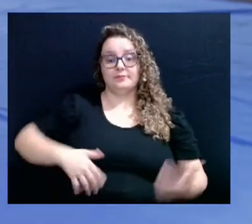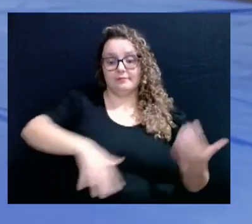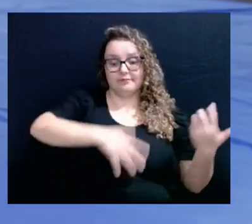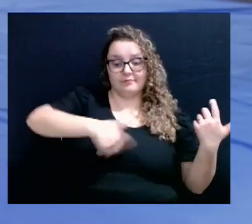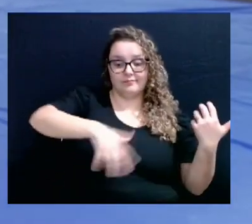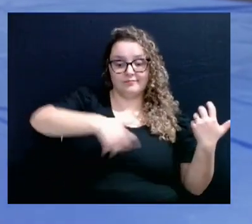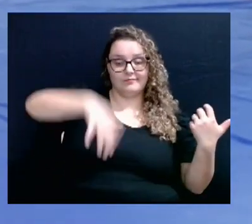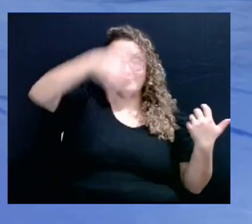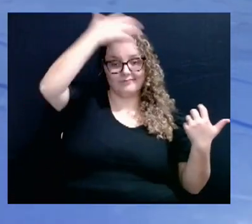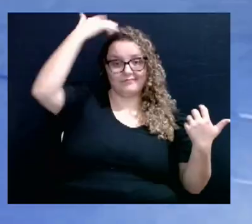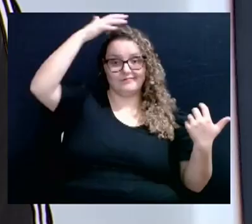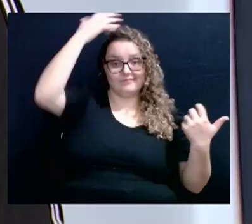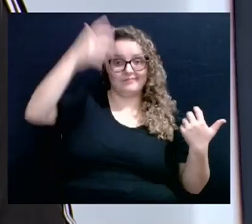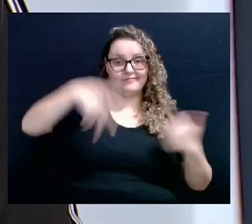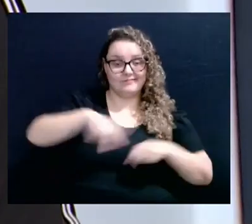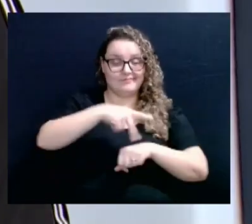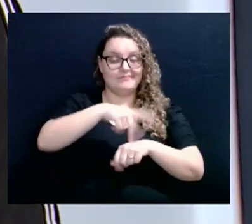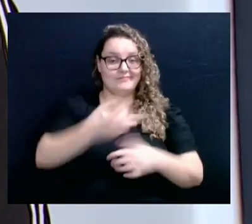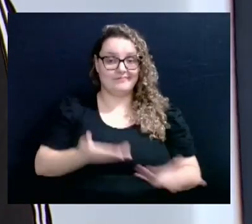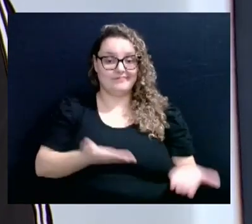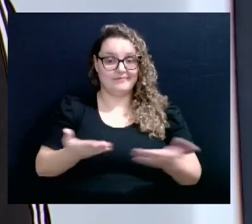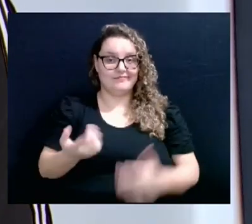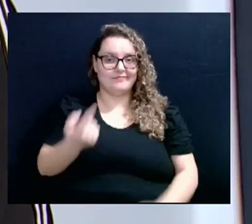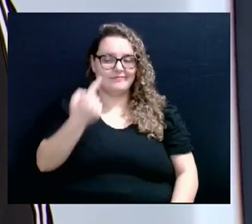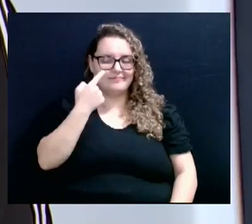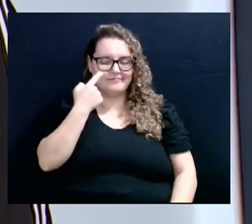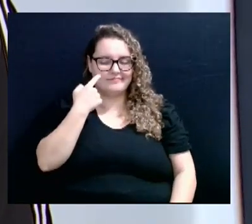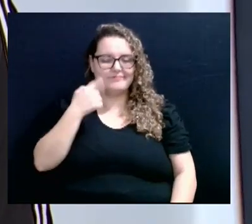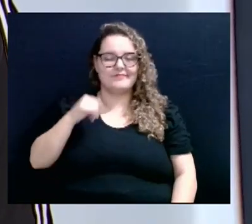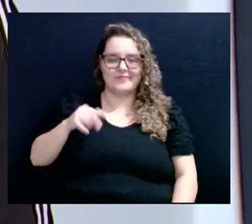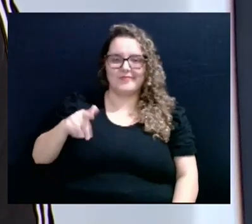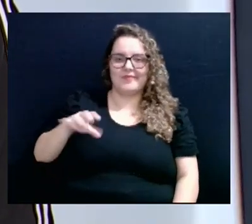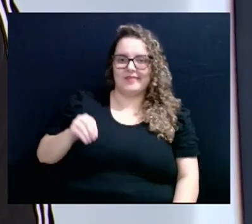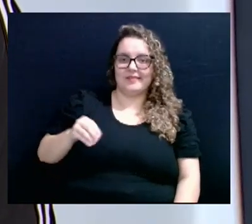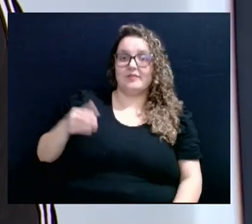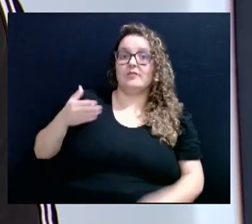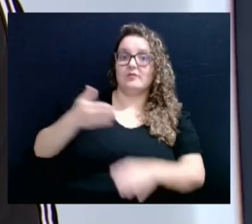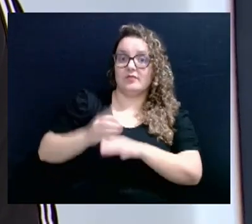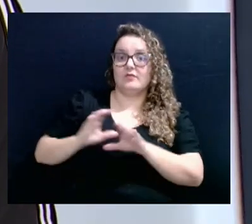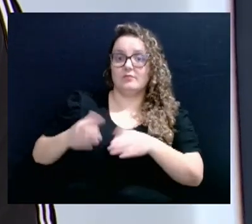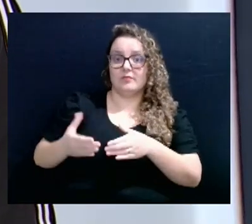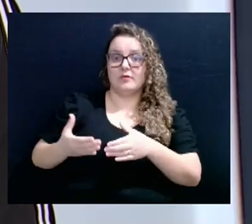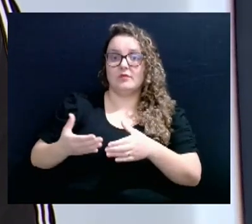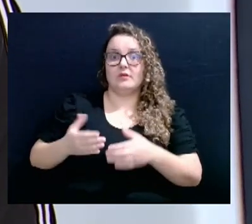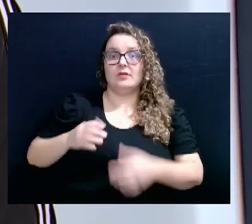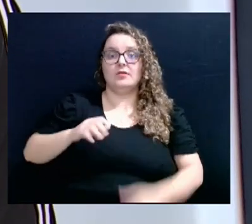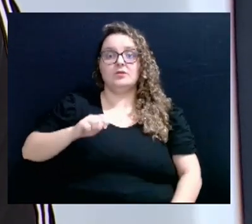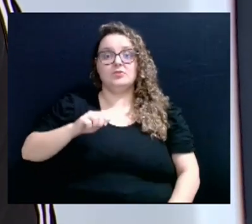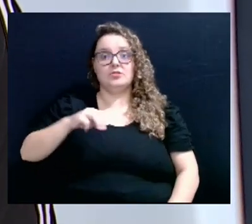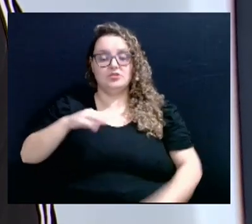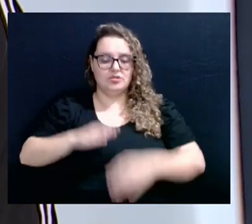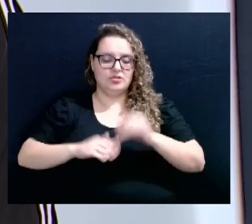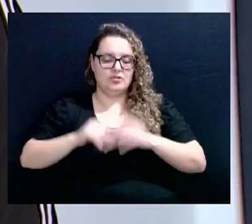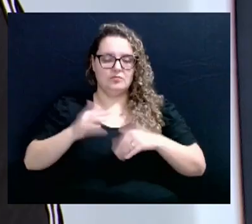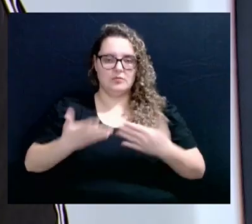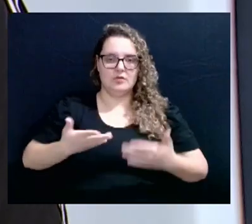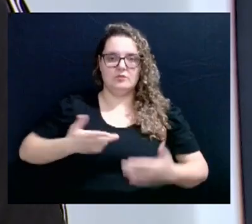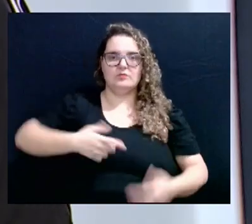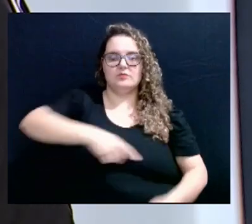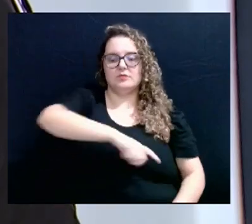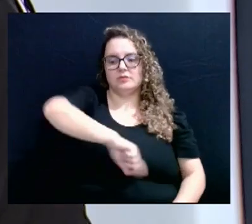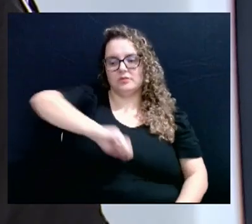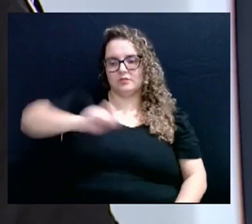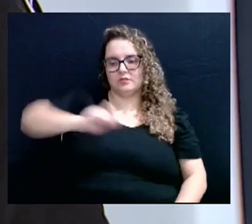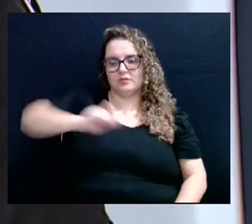a apresentação do Iago. O Iago ele vai participar de categorias de mãos e de armas, e nessas categorias são formas